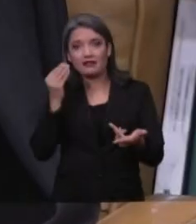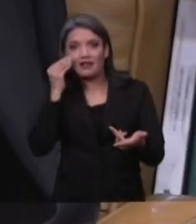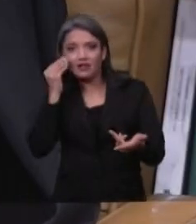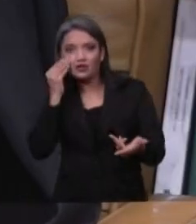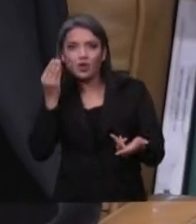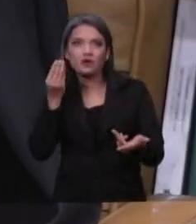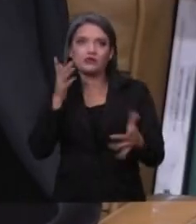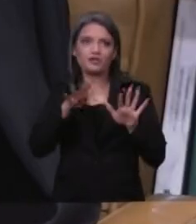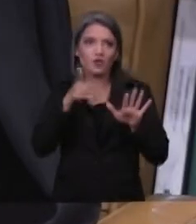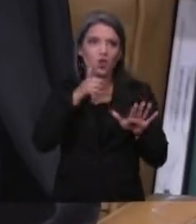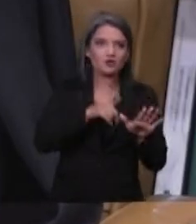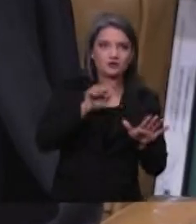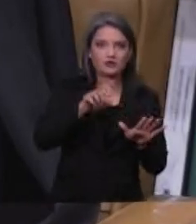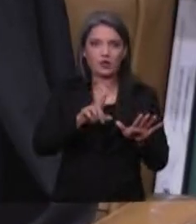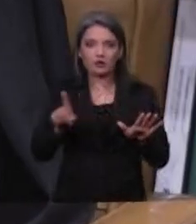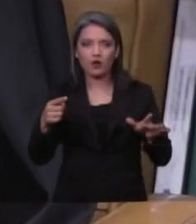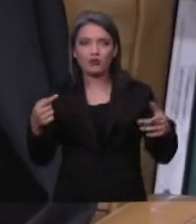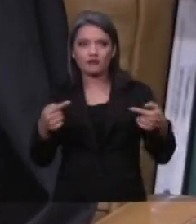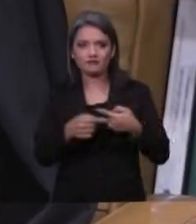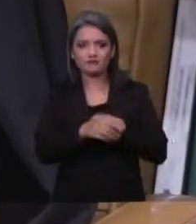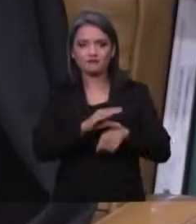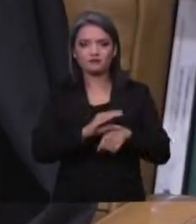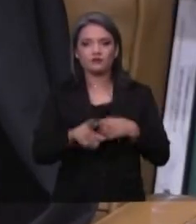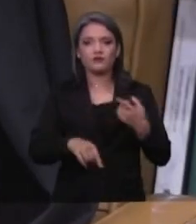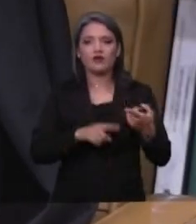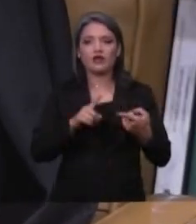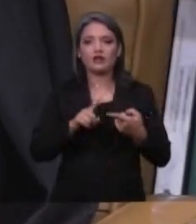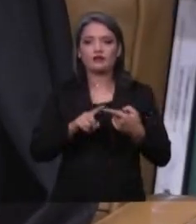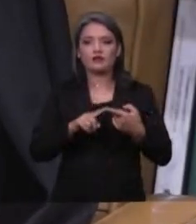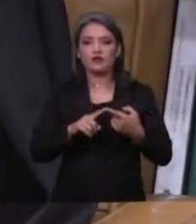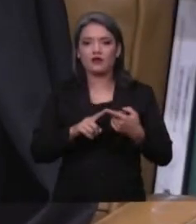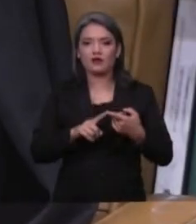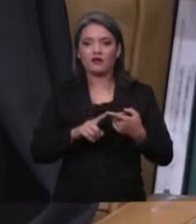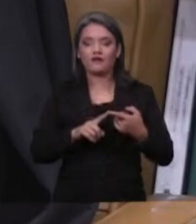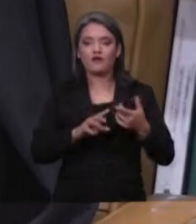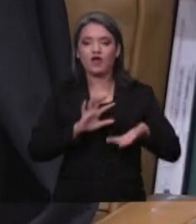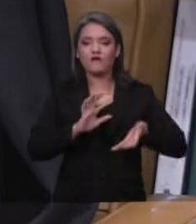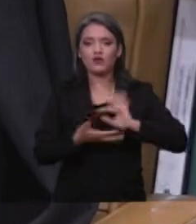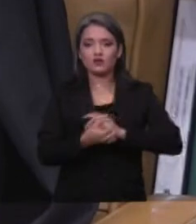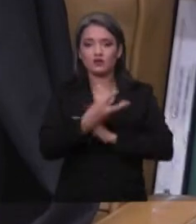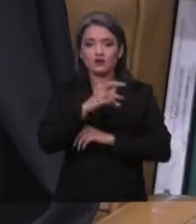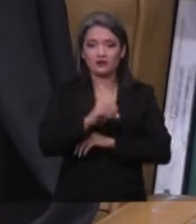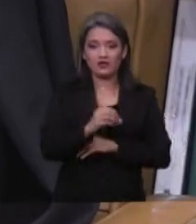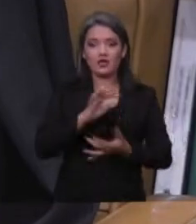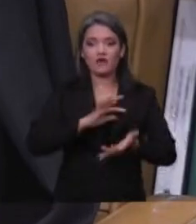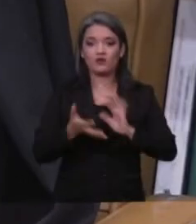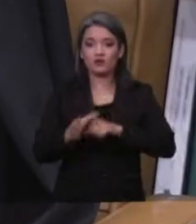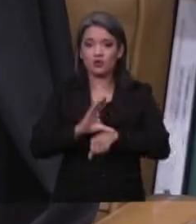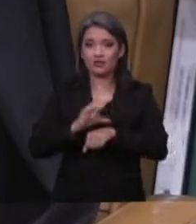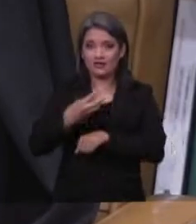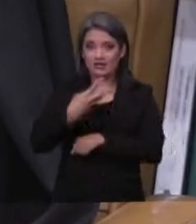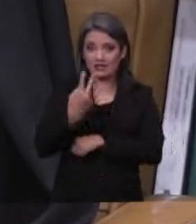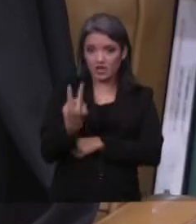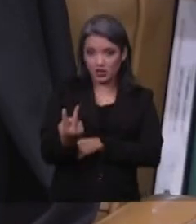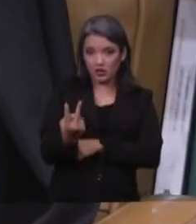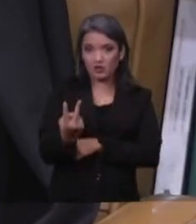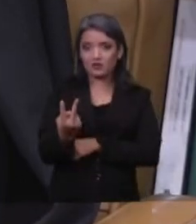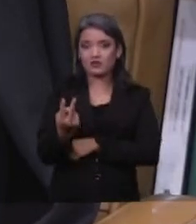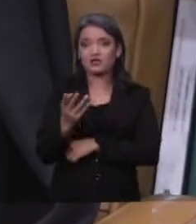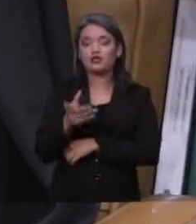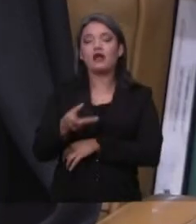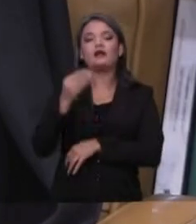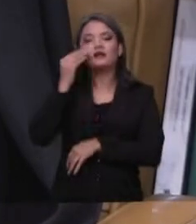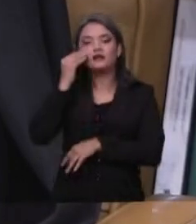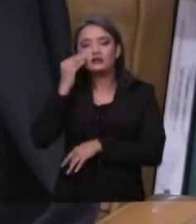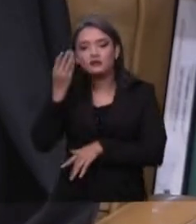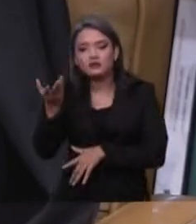da legalidade constitucional, quem vota, nós tivemos a Revolução de 30, Revolução Constitucionalista de 32, Intentona Comunista